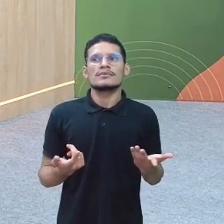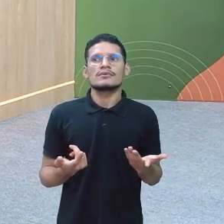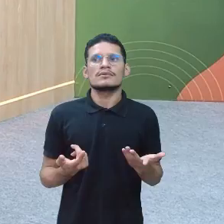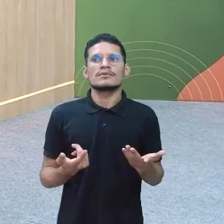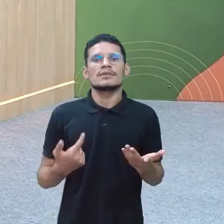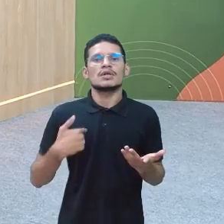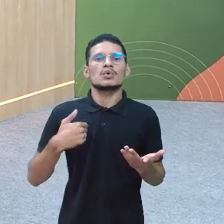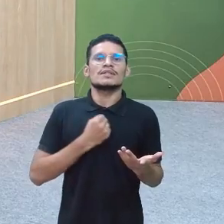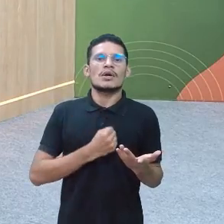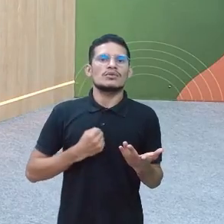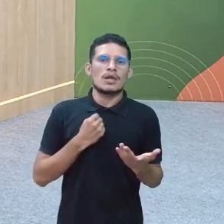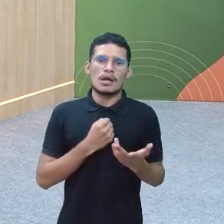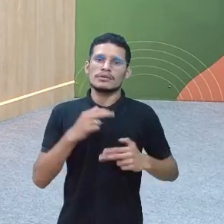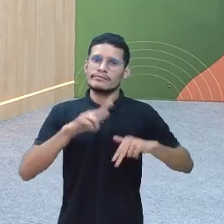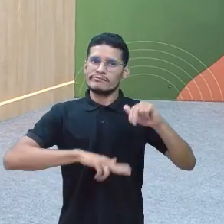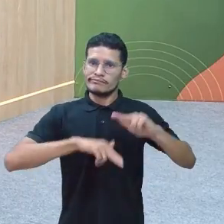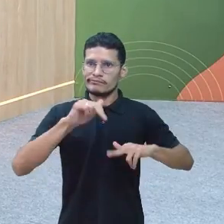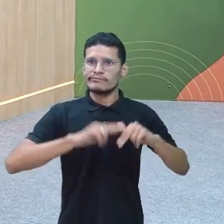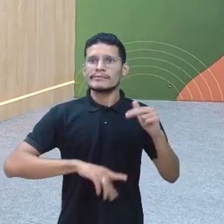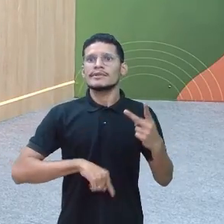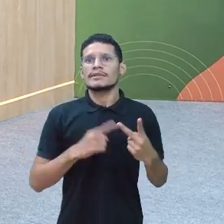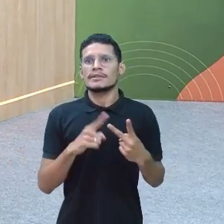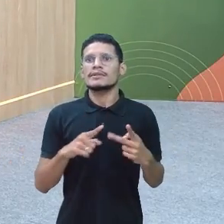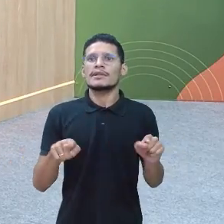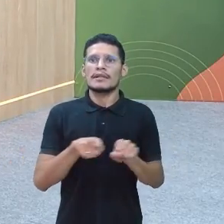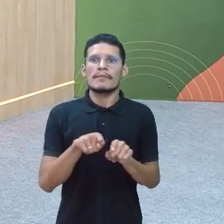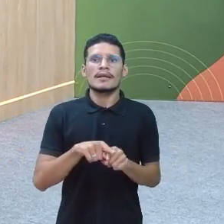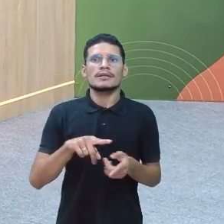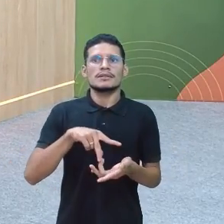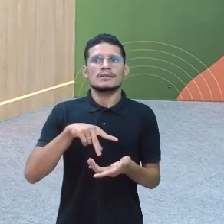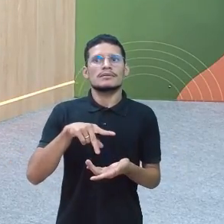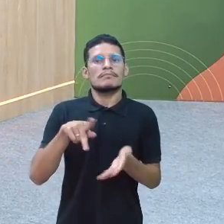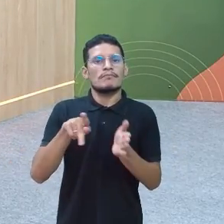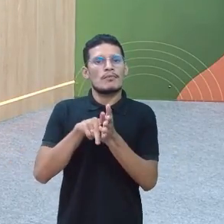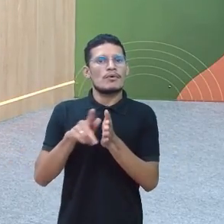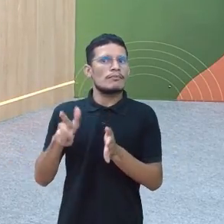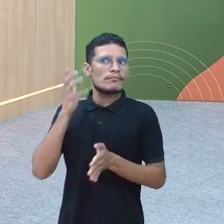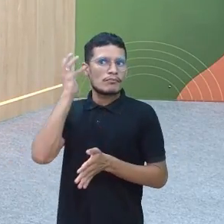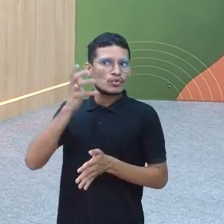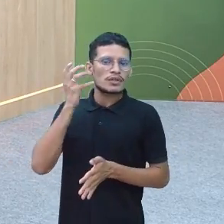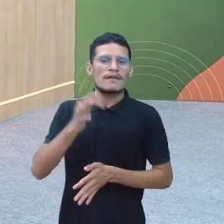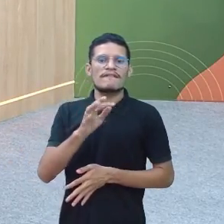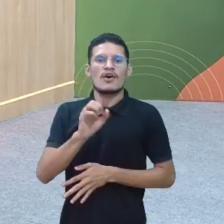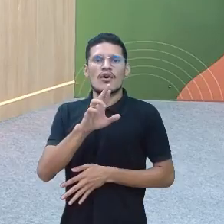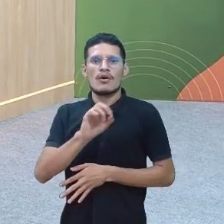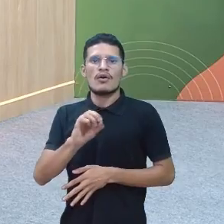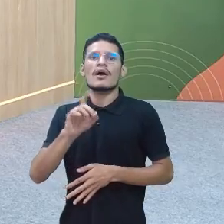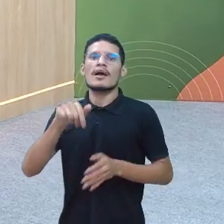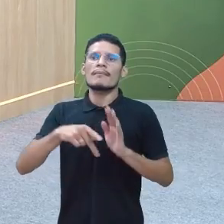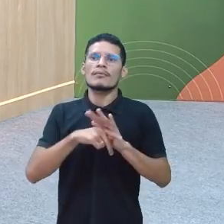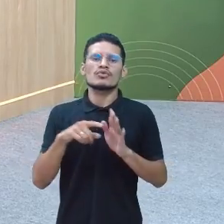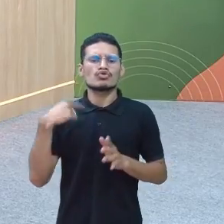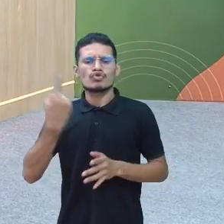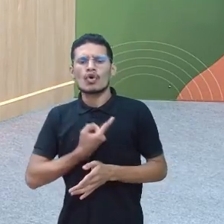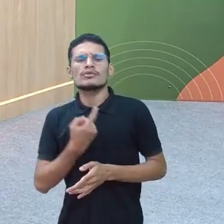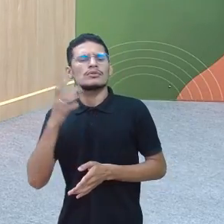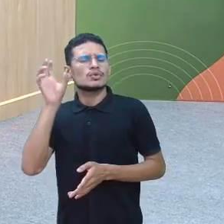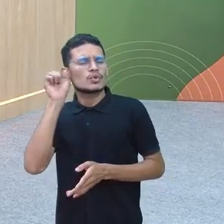estou com saudade, né? Temos também o estilo de música, que é aquele forró propriamente dito que a gente